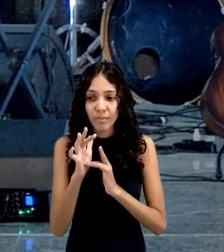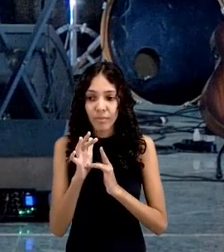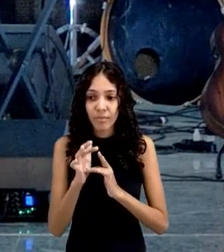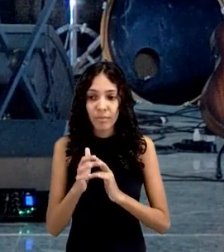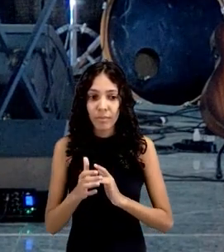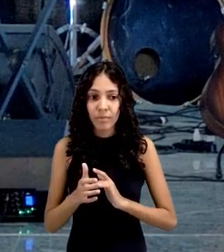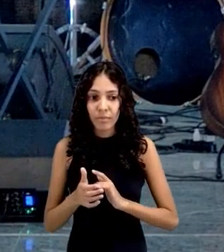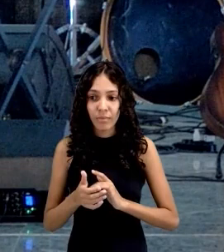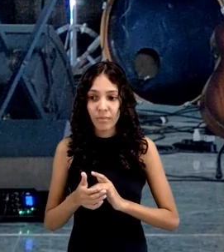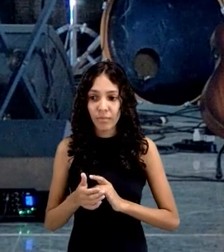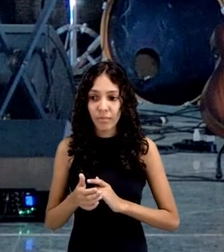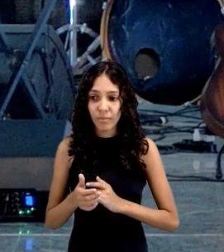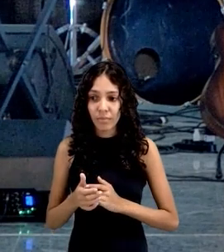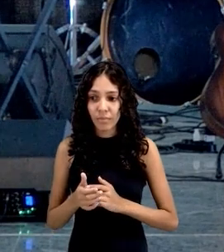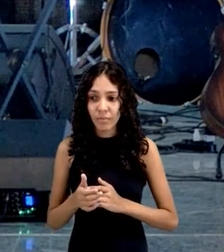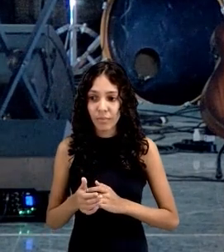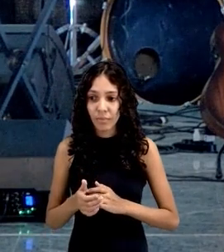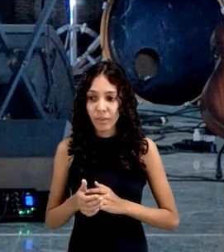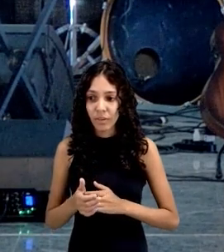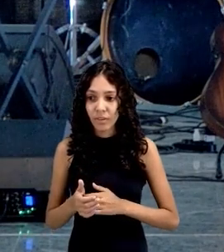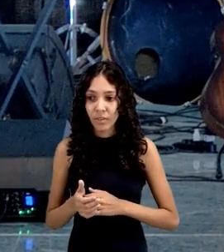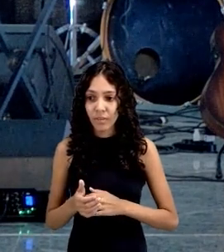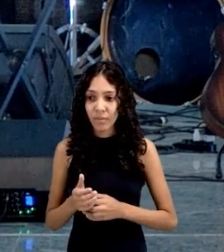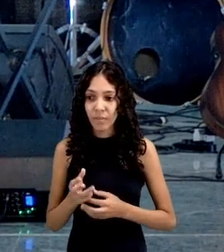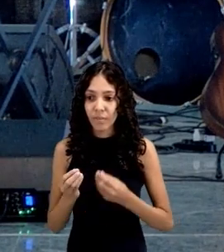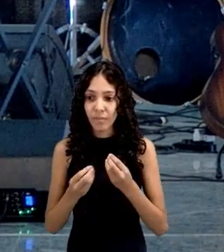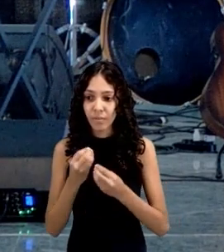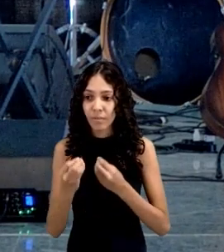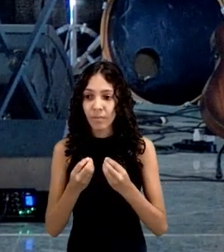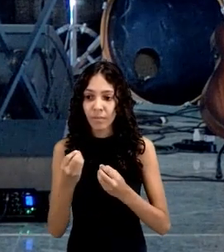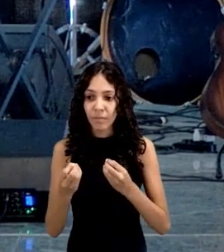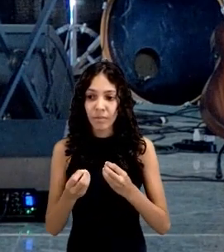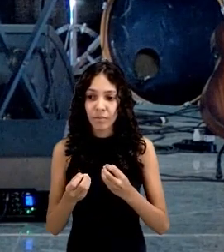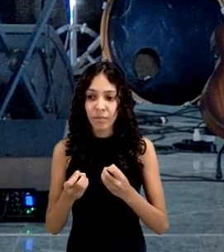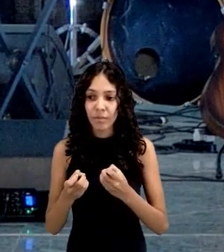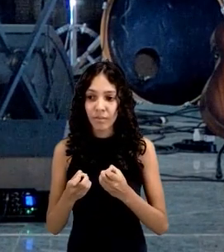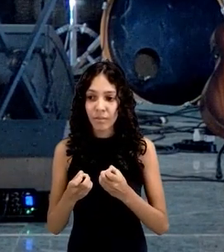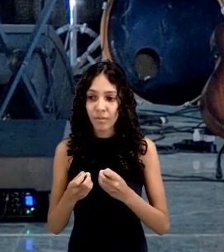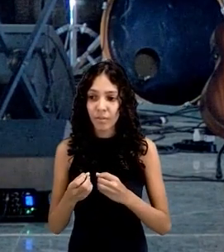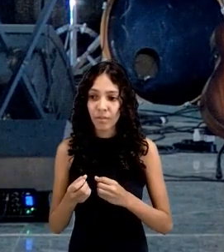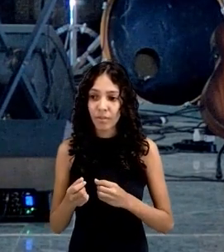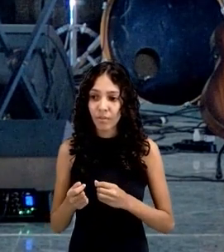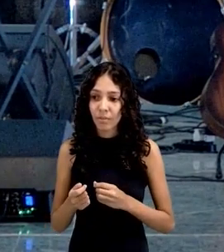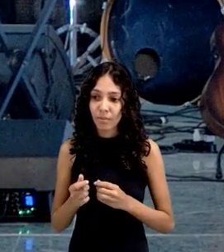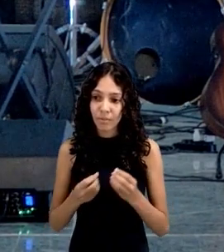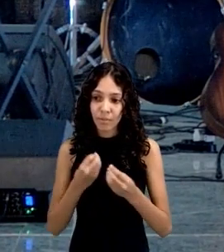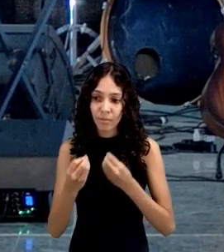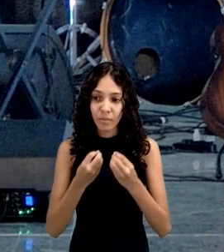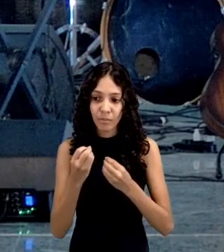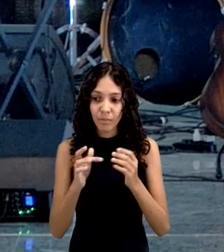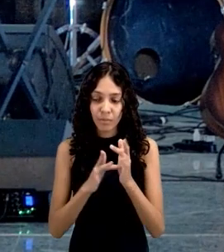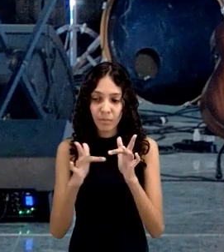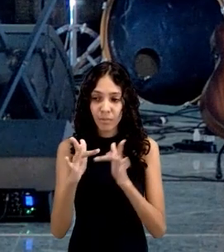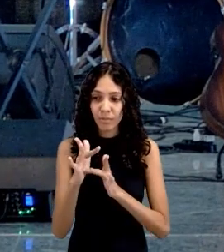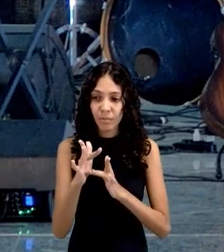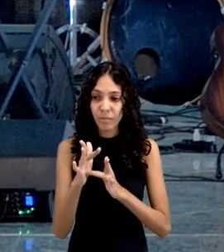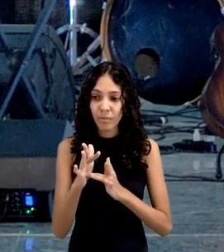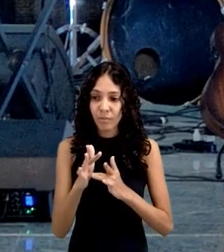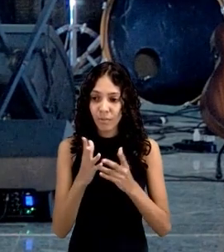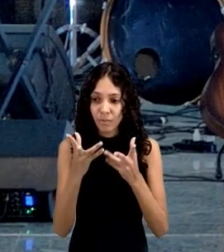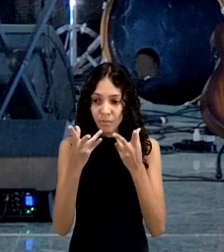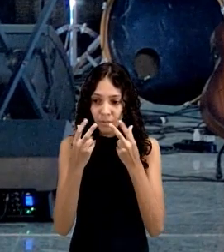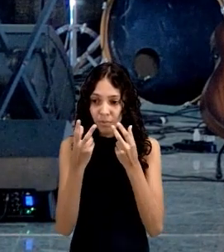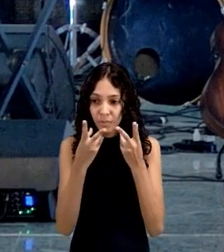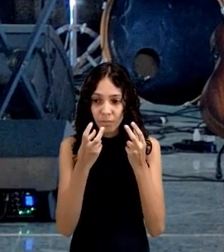os seus valores e crenças. A forma que você encara o Evangelho e como isso é aplicado na sua vida. Nós precisamos